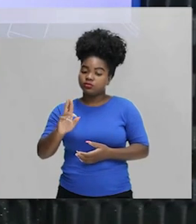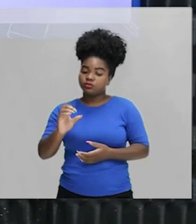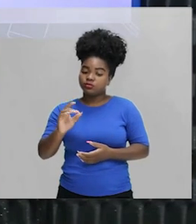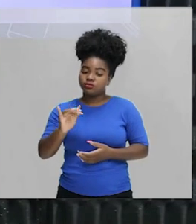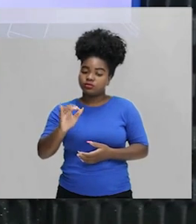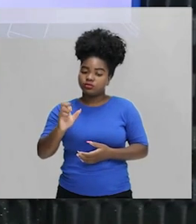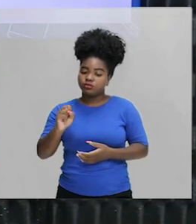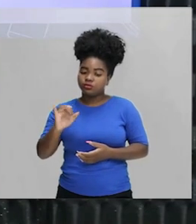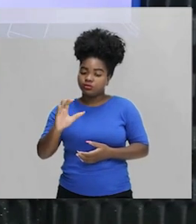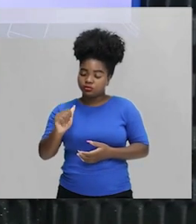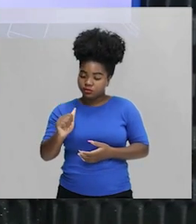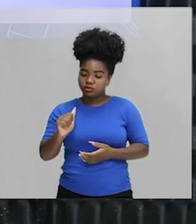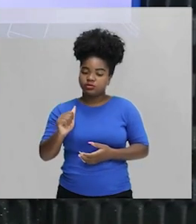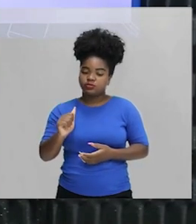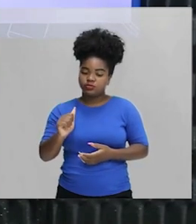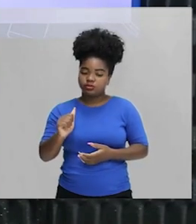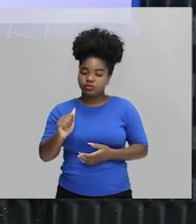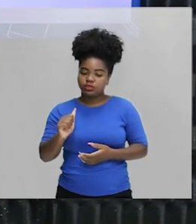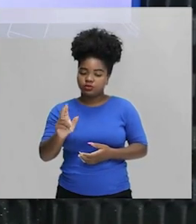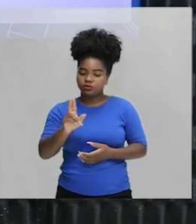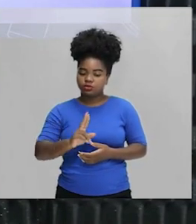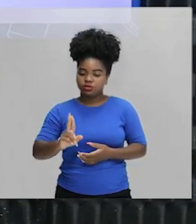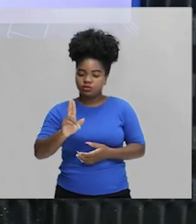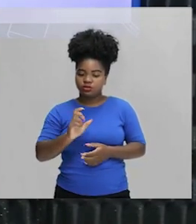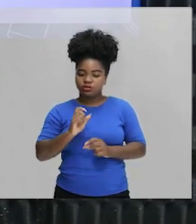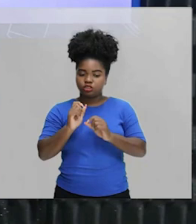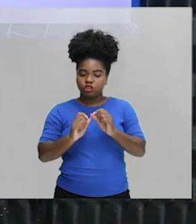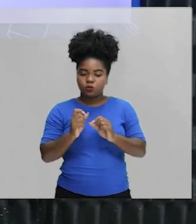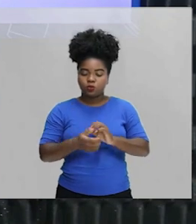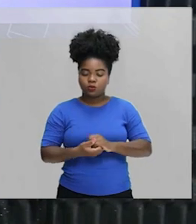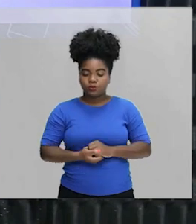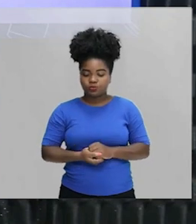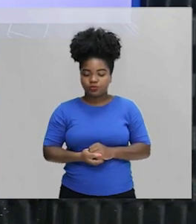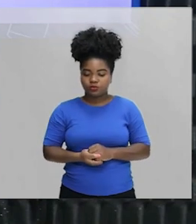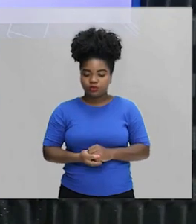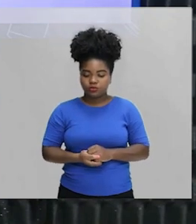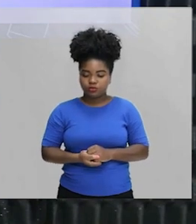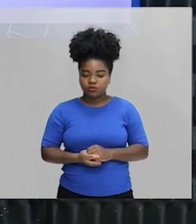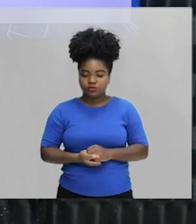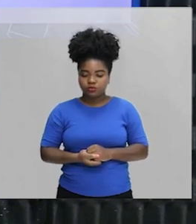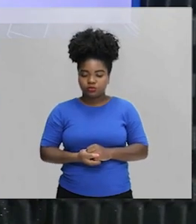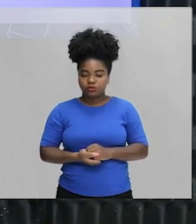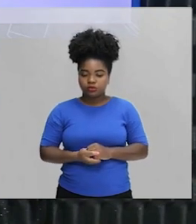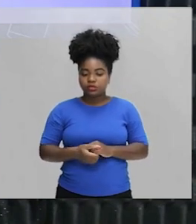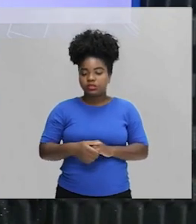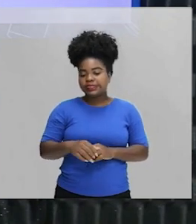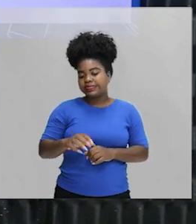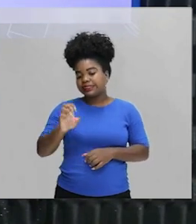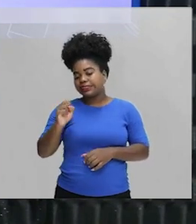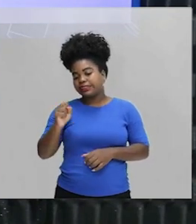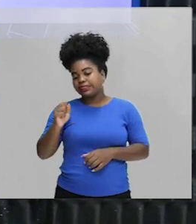que estuda os ares celestes utiliza Não é esse espectroscópio nessa